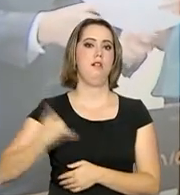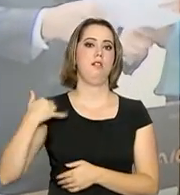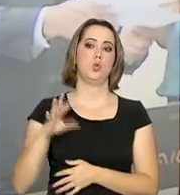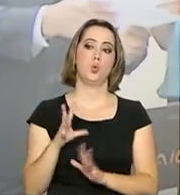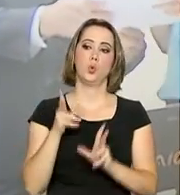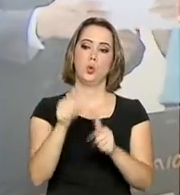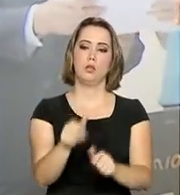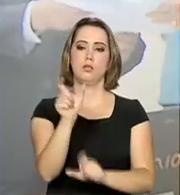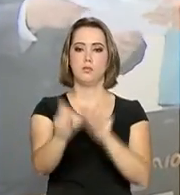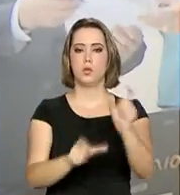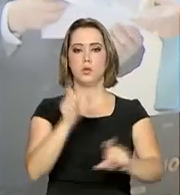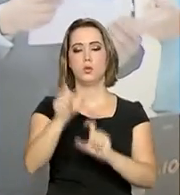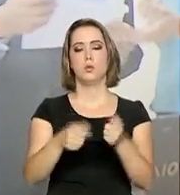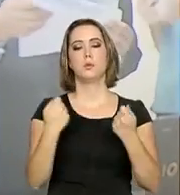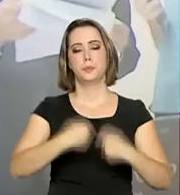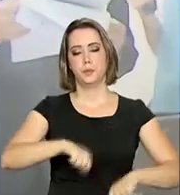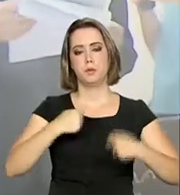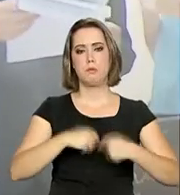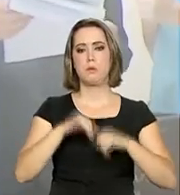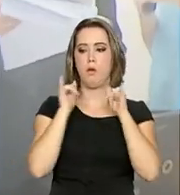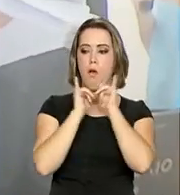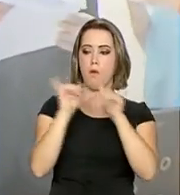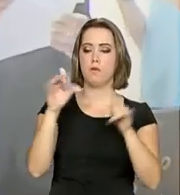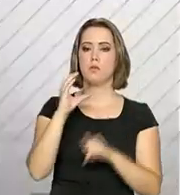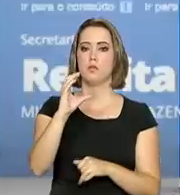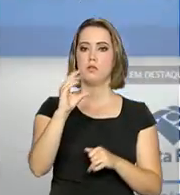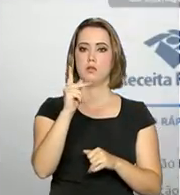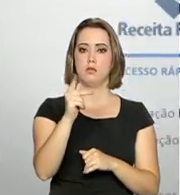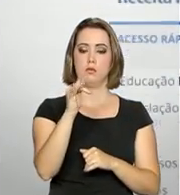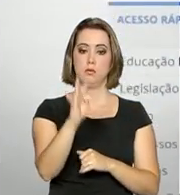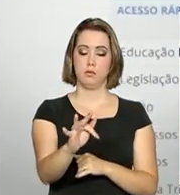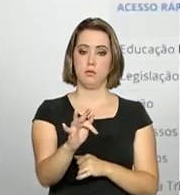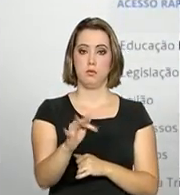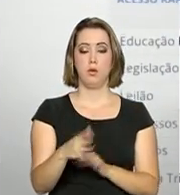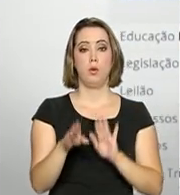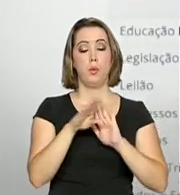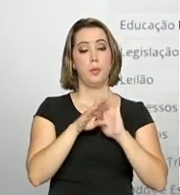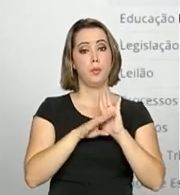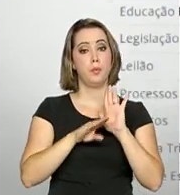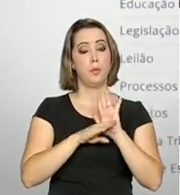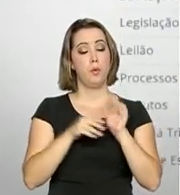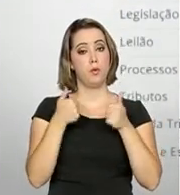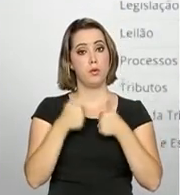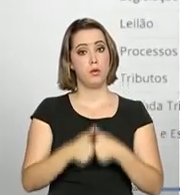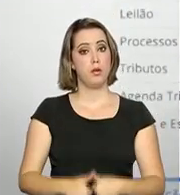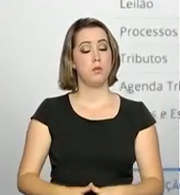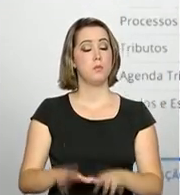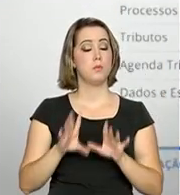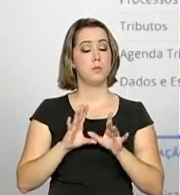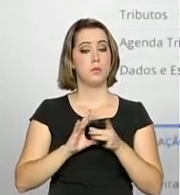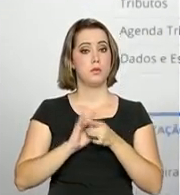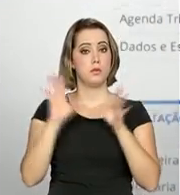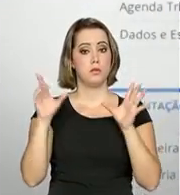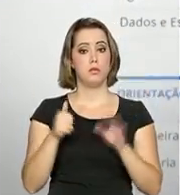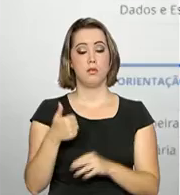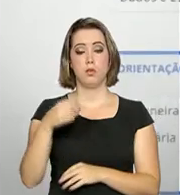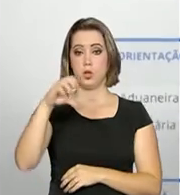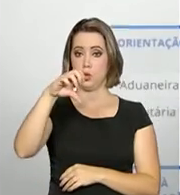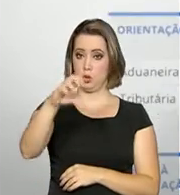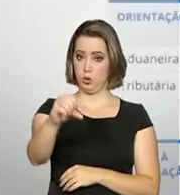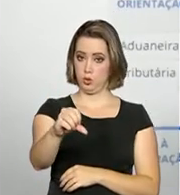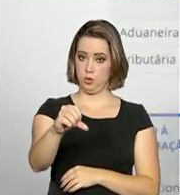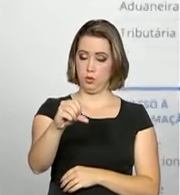todo contribuinte coloque o número do CPF. O programa vai estar disponível a partir das 9 horas